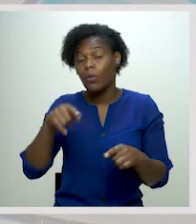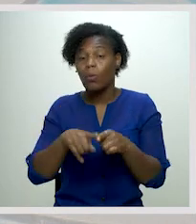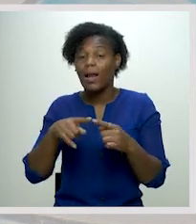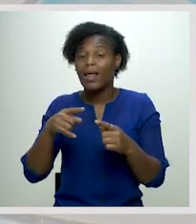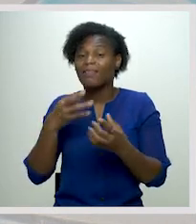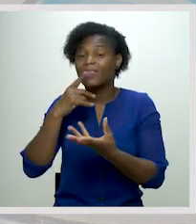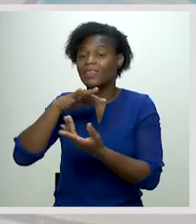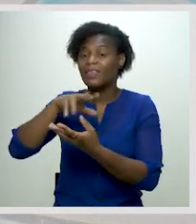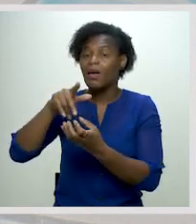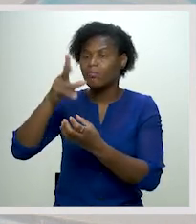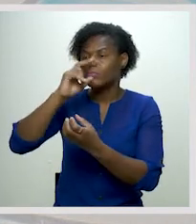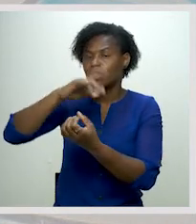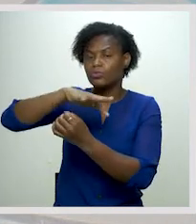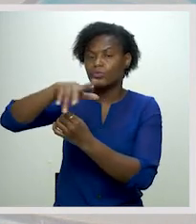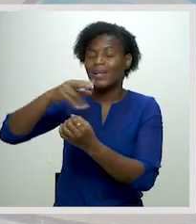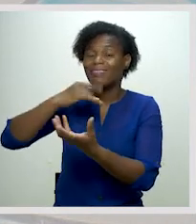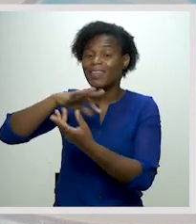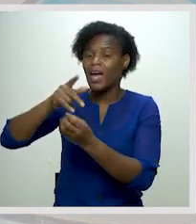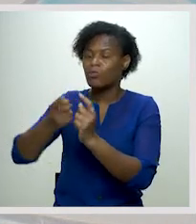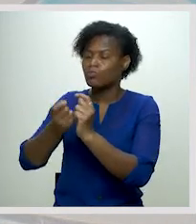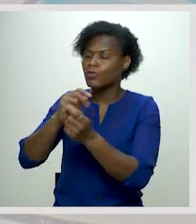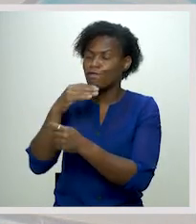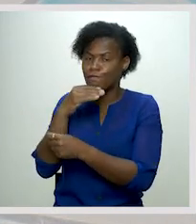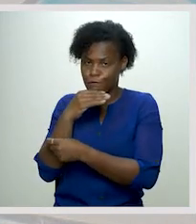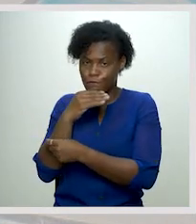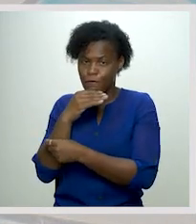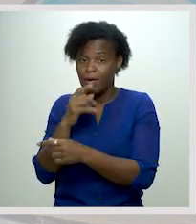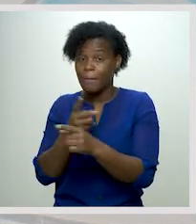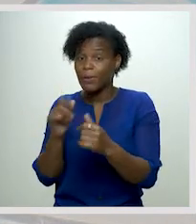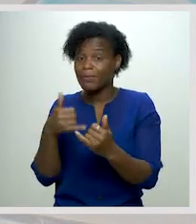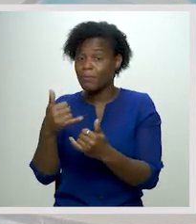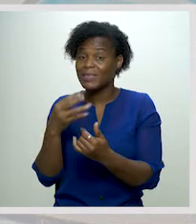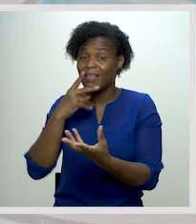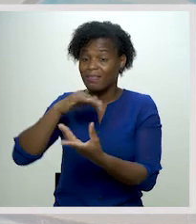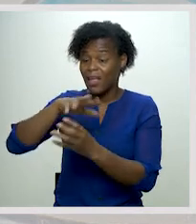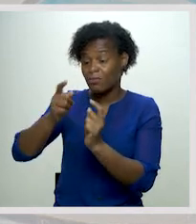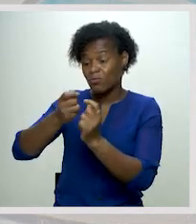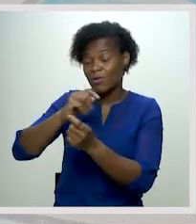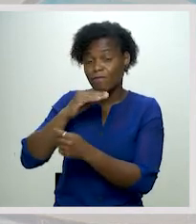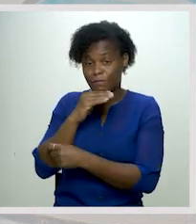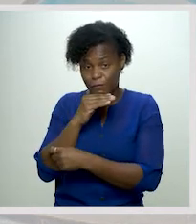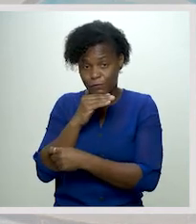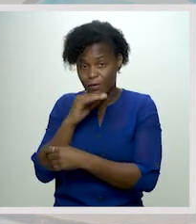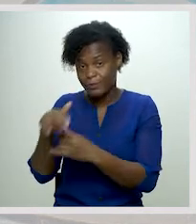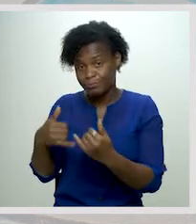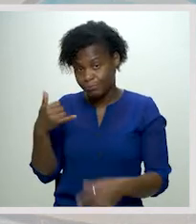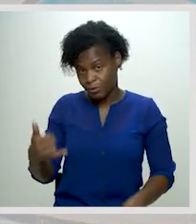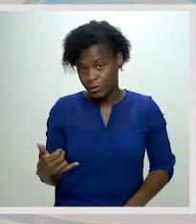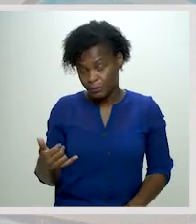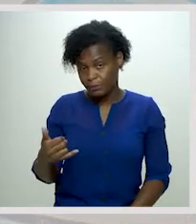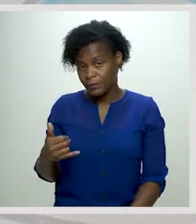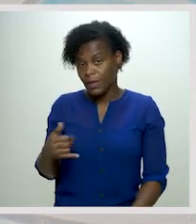Simulou o quê? O arrefecimento da atmosfera e da Terra propriamente dita. Porque depois que a Terra se arrefeceu,